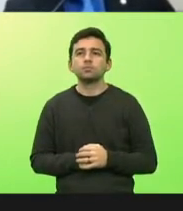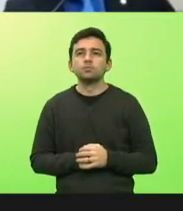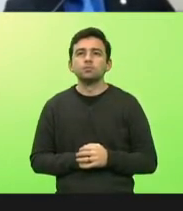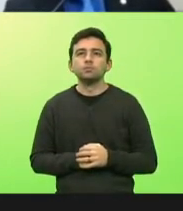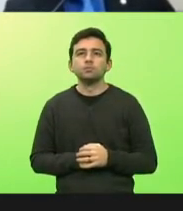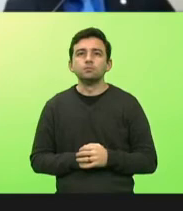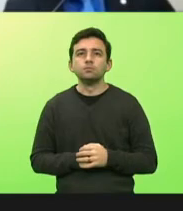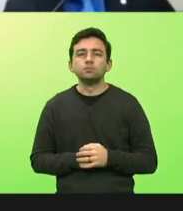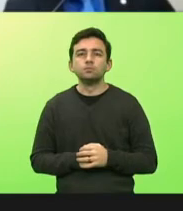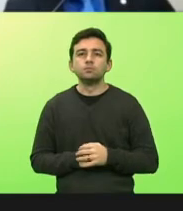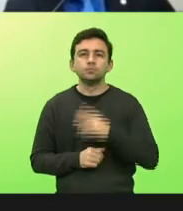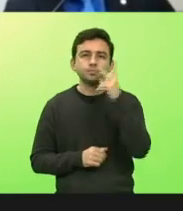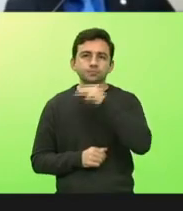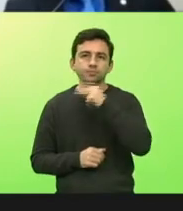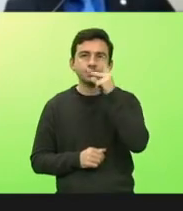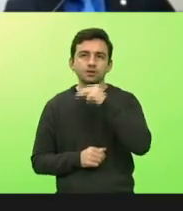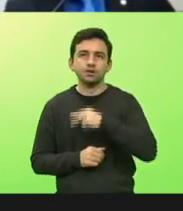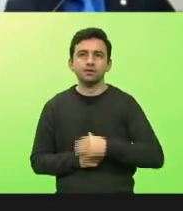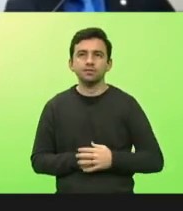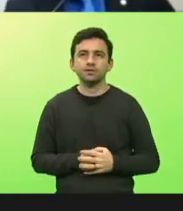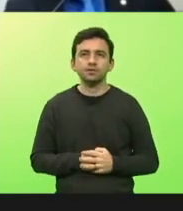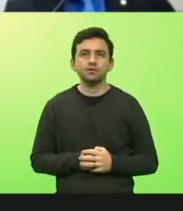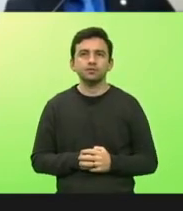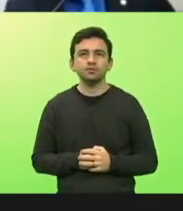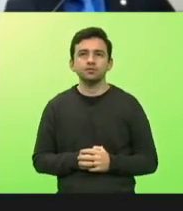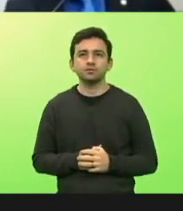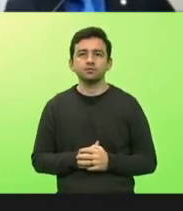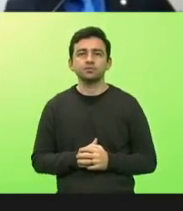Deputado Claro Kennedy Nunes.